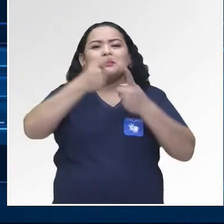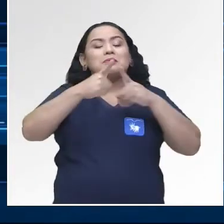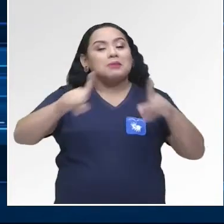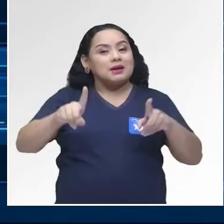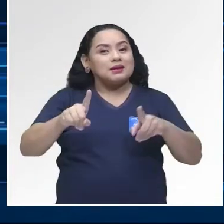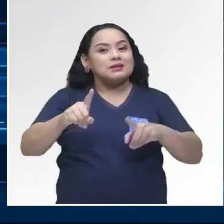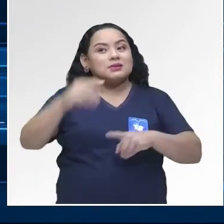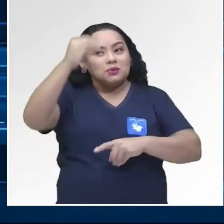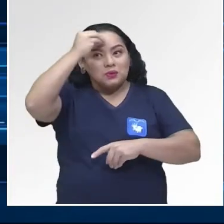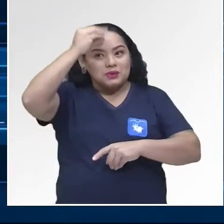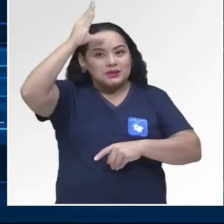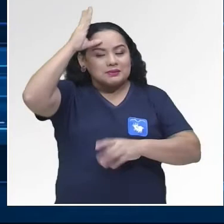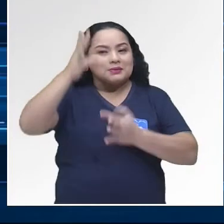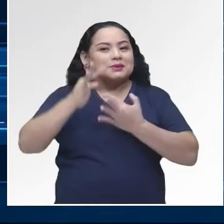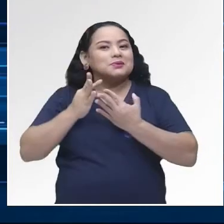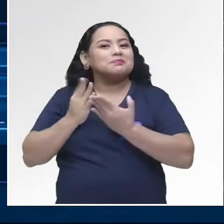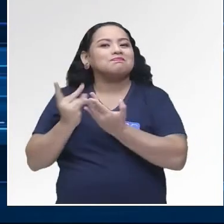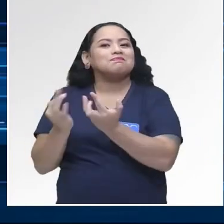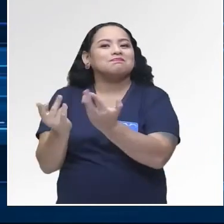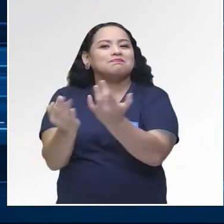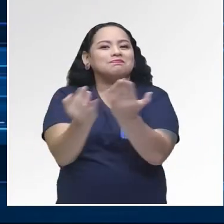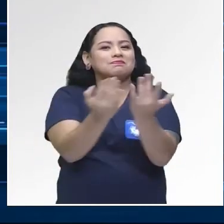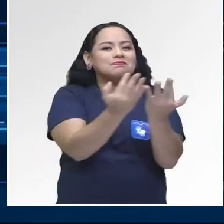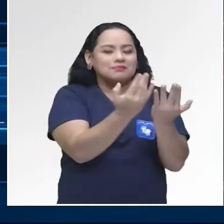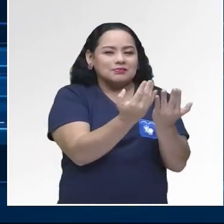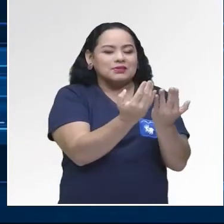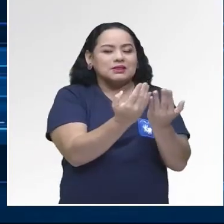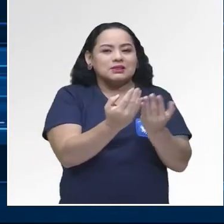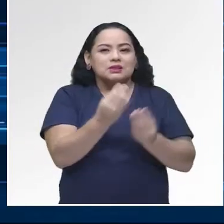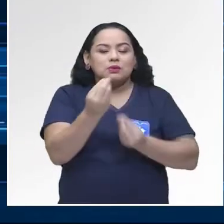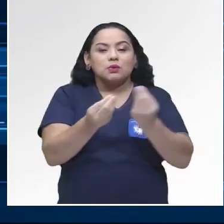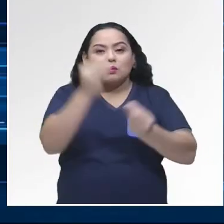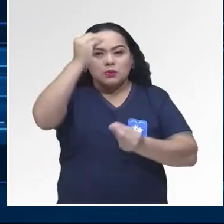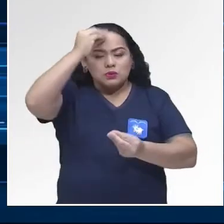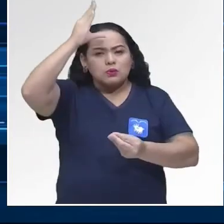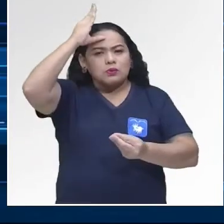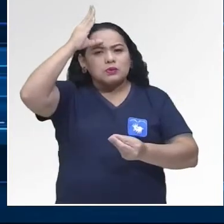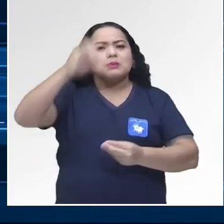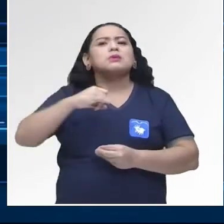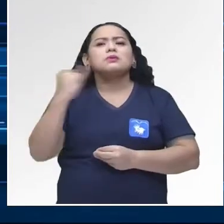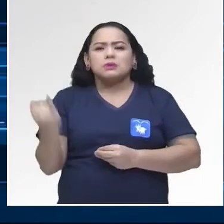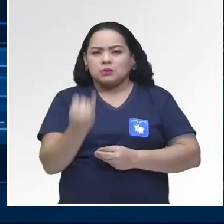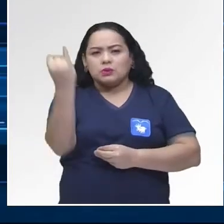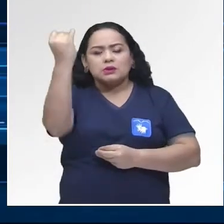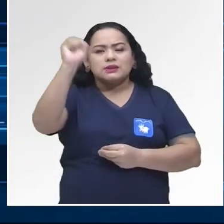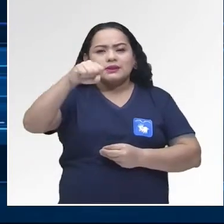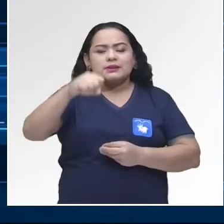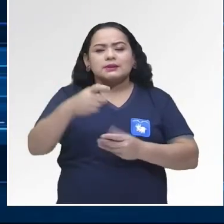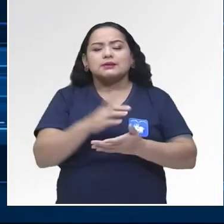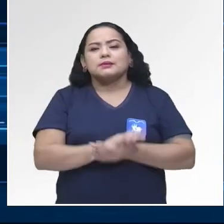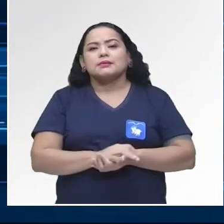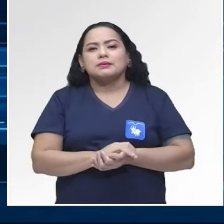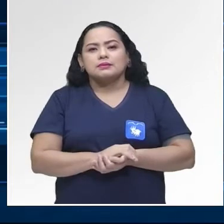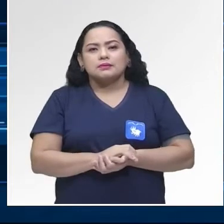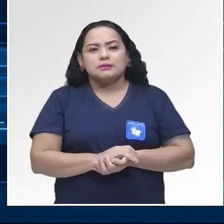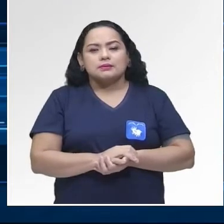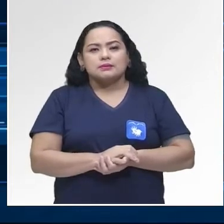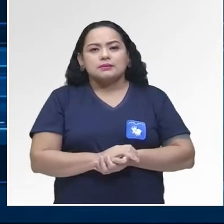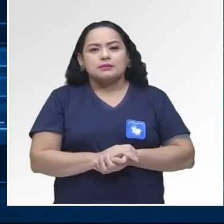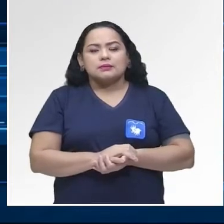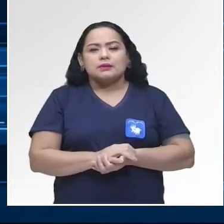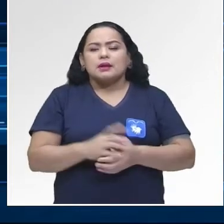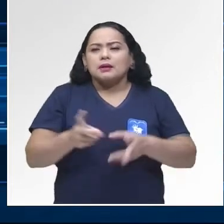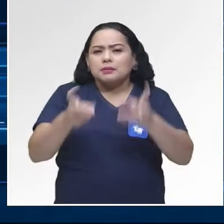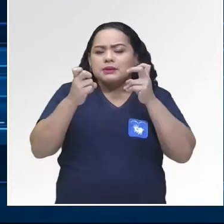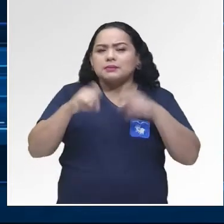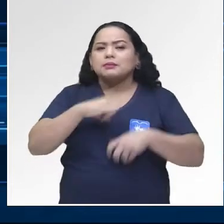comum. E muito desse conhecimento, ele é valorizado, viu? Ele é importante. Ninguém pode também aqui negar a